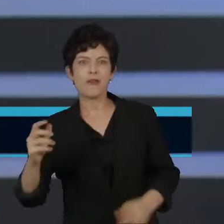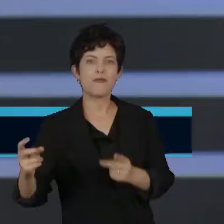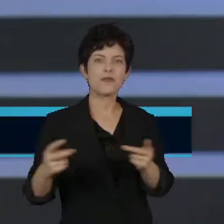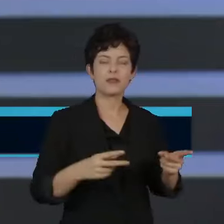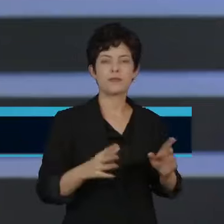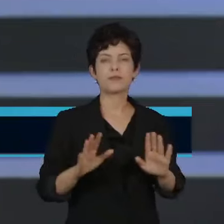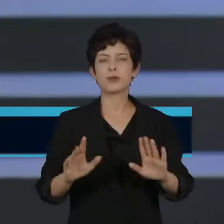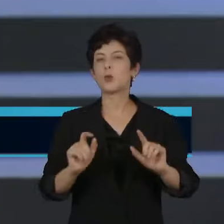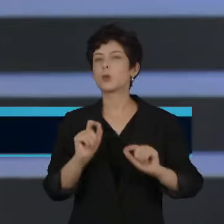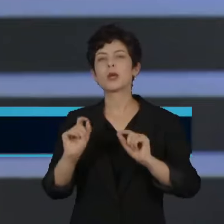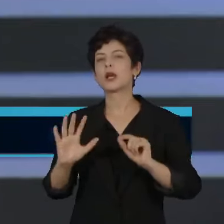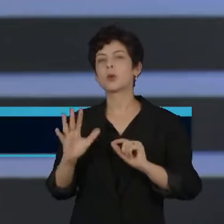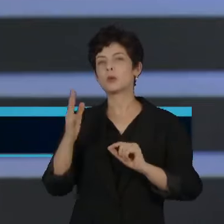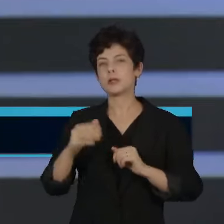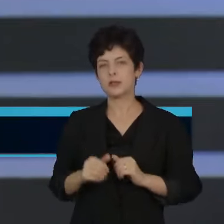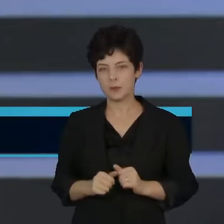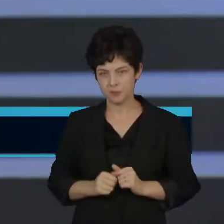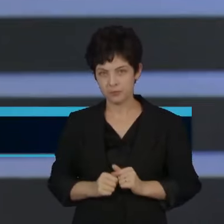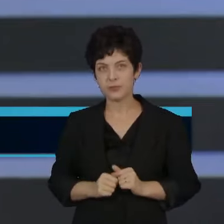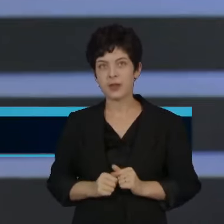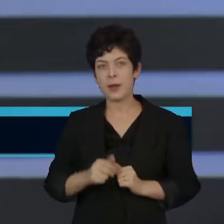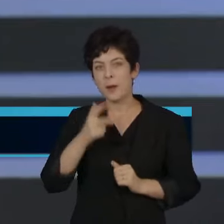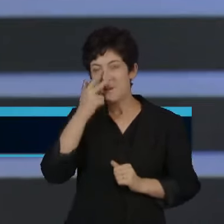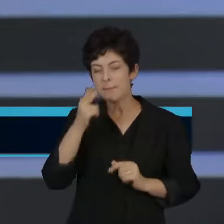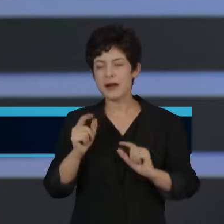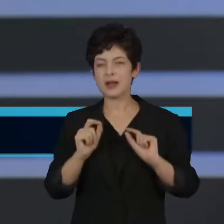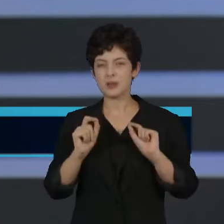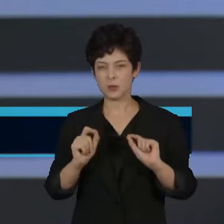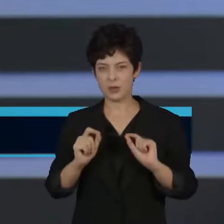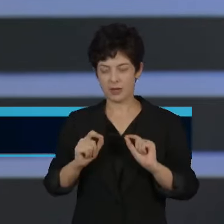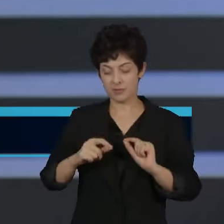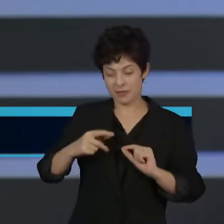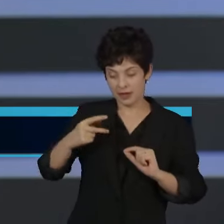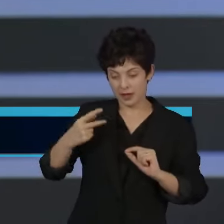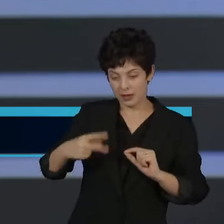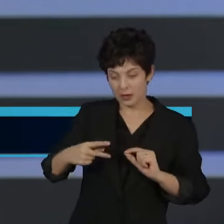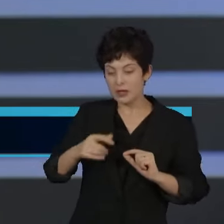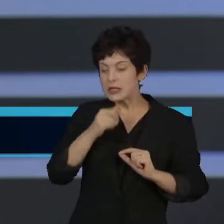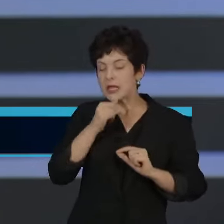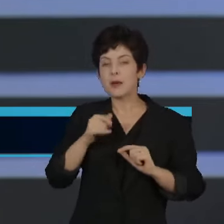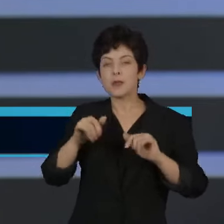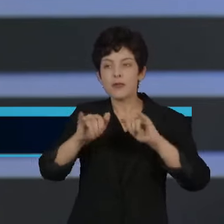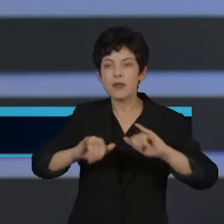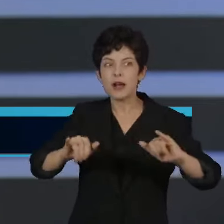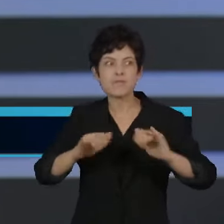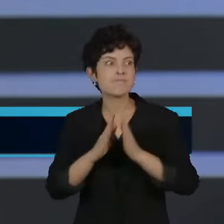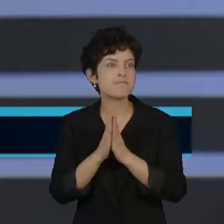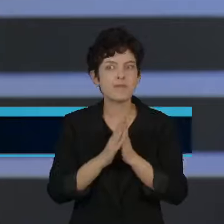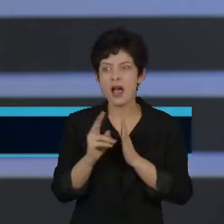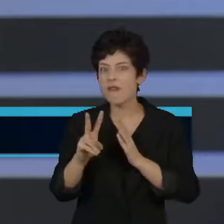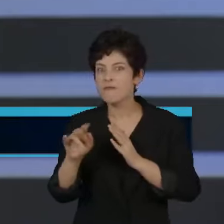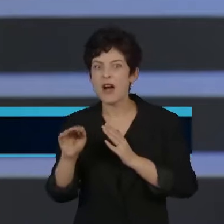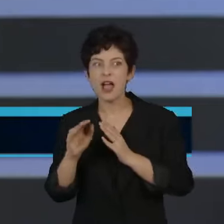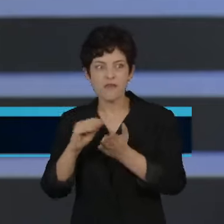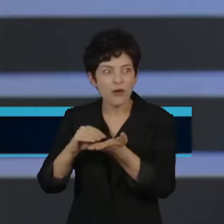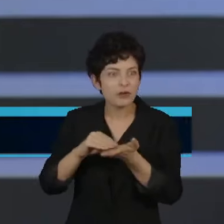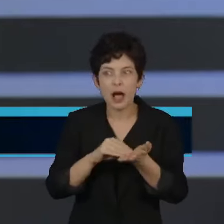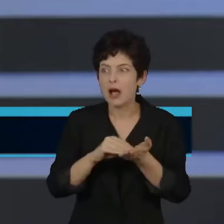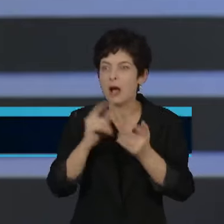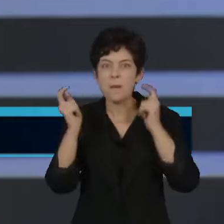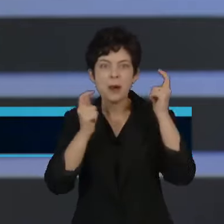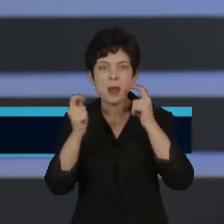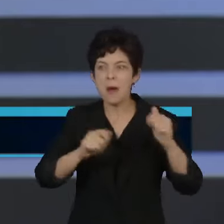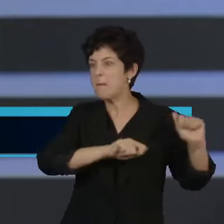mercado doméstico é a chamada profecia autorrealizável. Surge um boato de escassez, as pessoas correm ao mercado